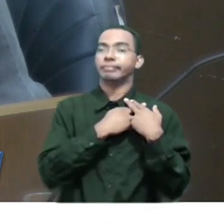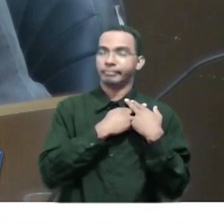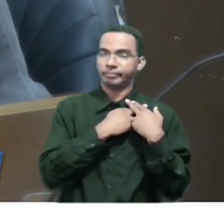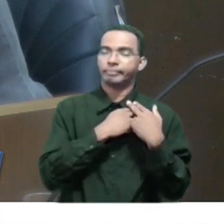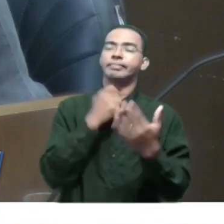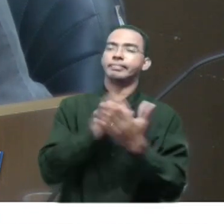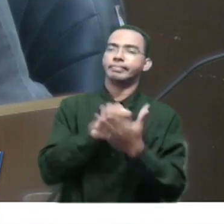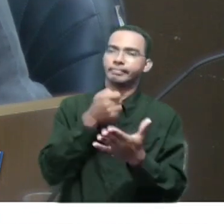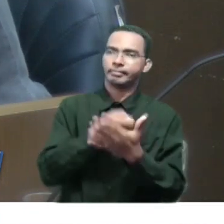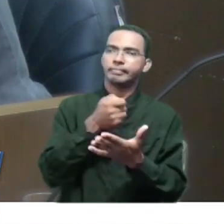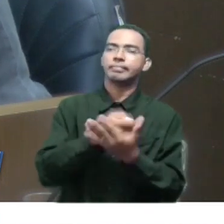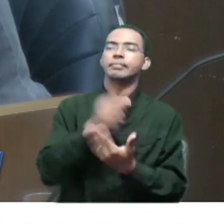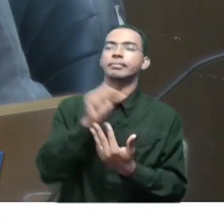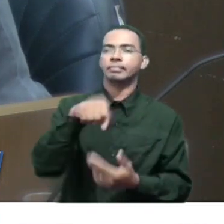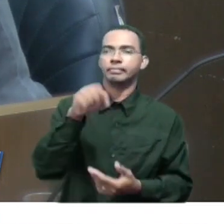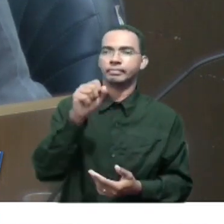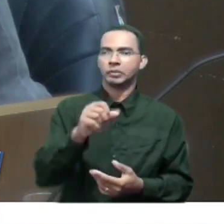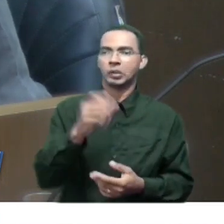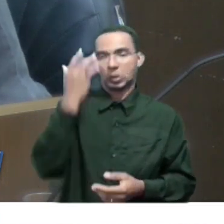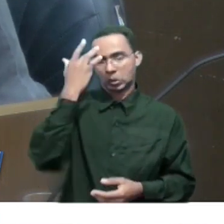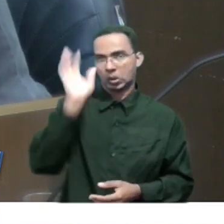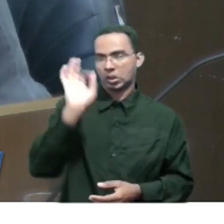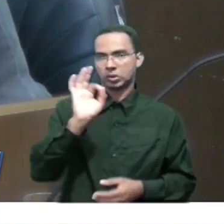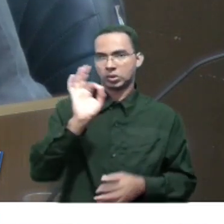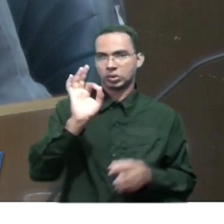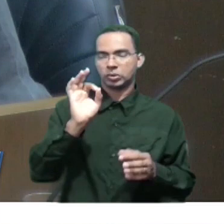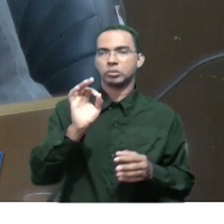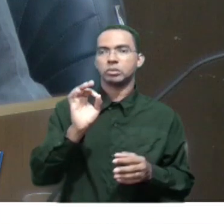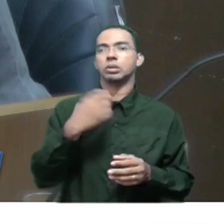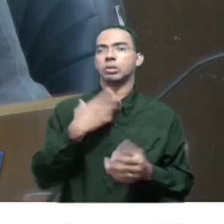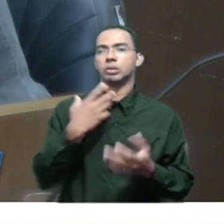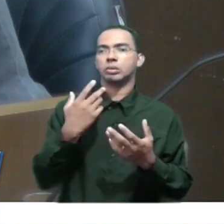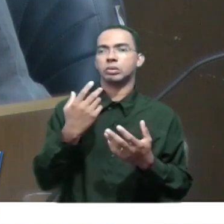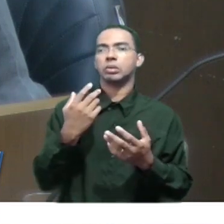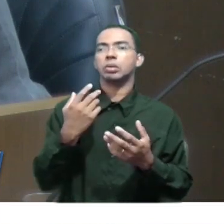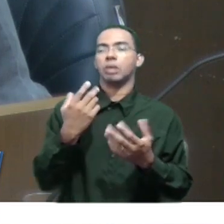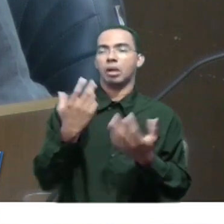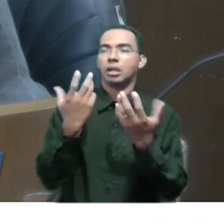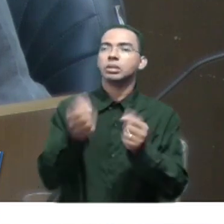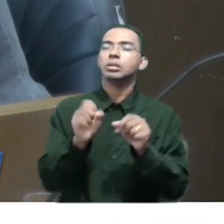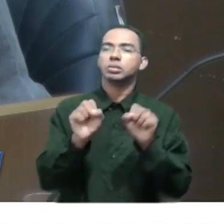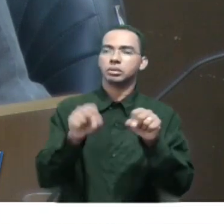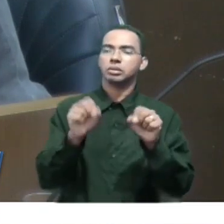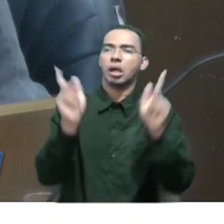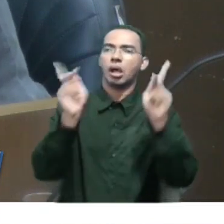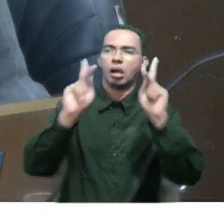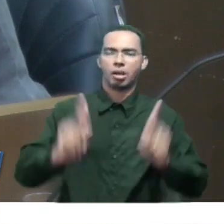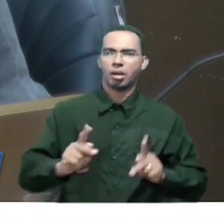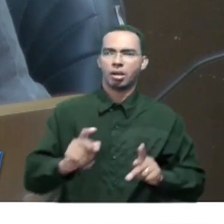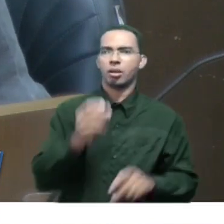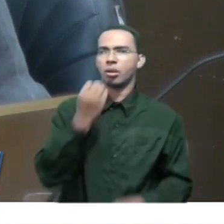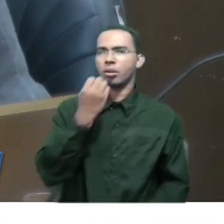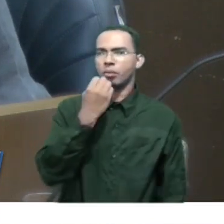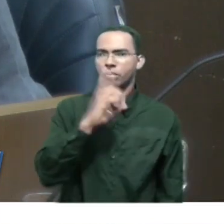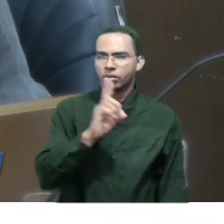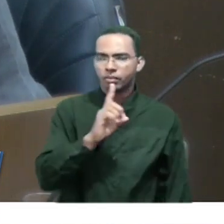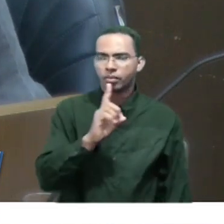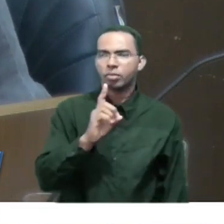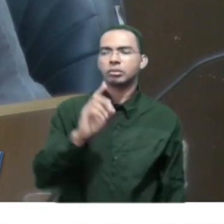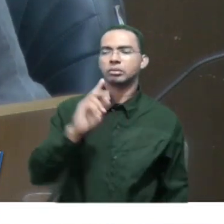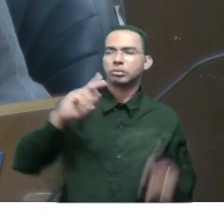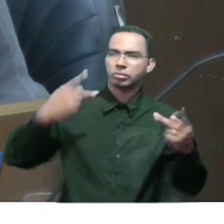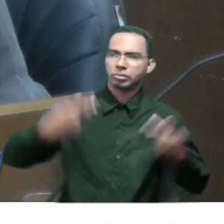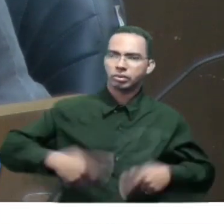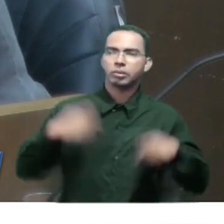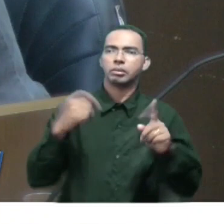cobramos, sim, não acho justo, não sou favorável da paz, não acho que nenhum ser humano deve